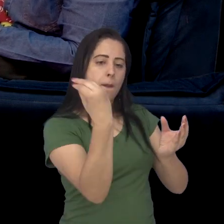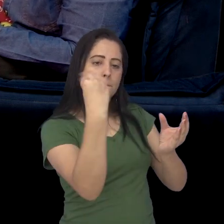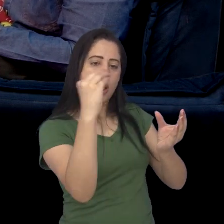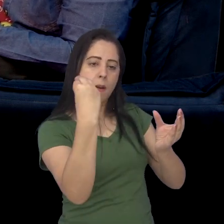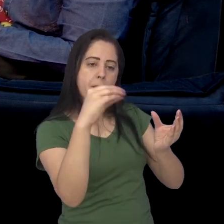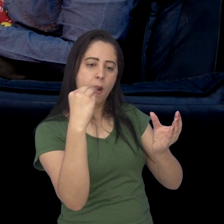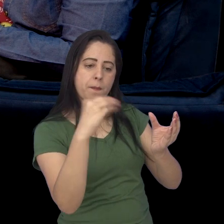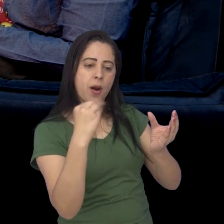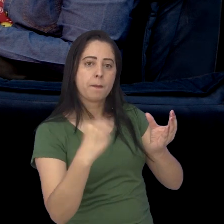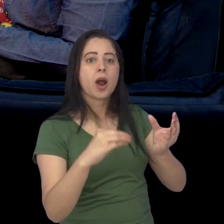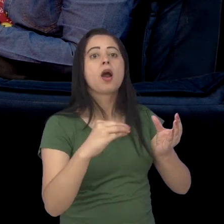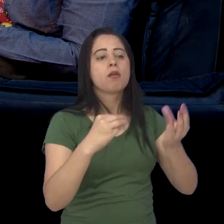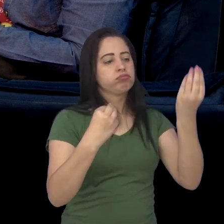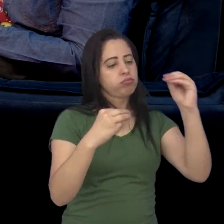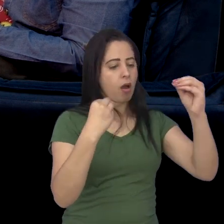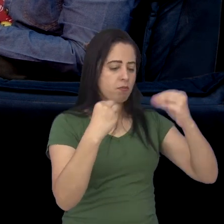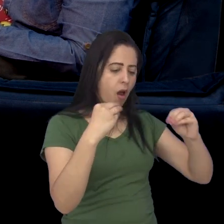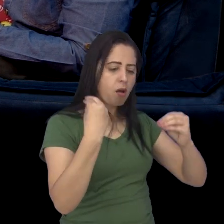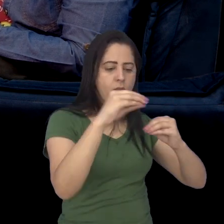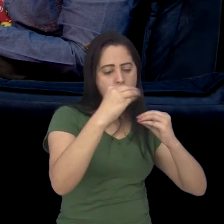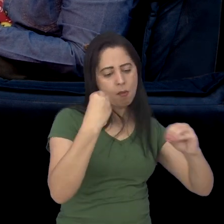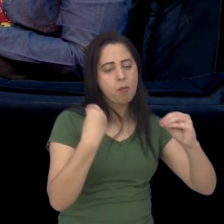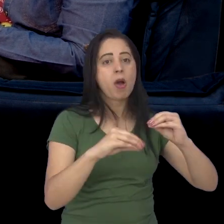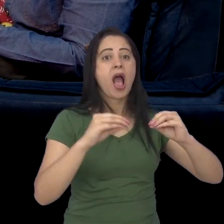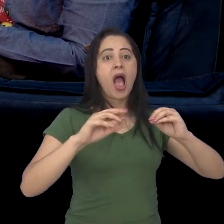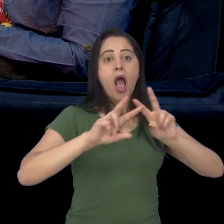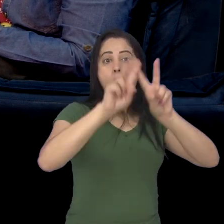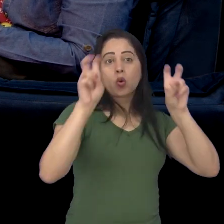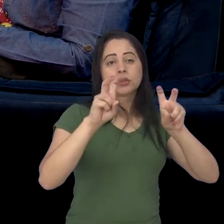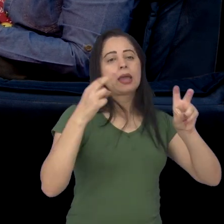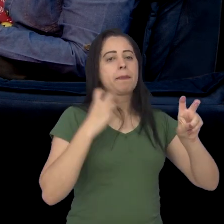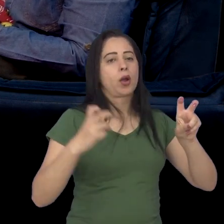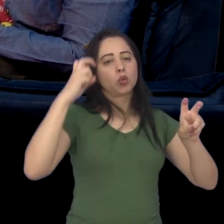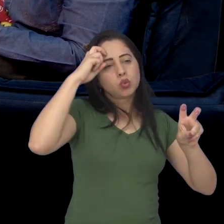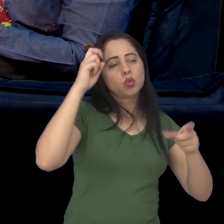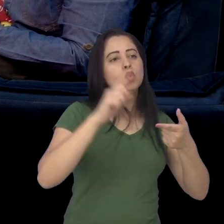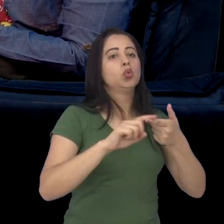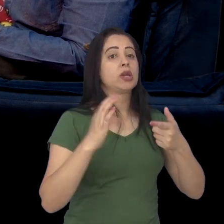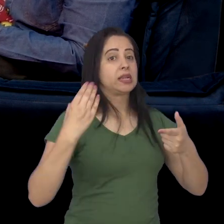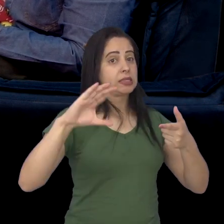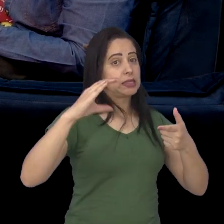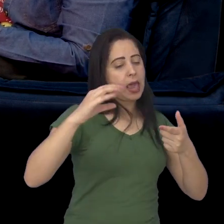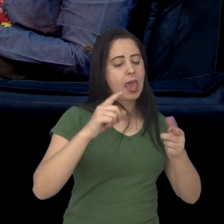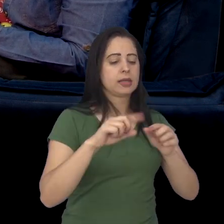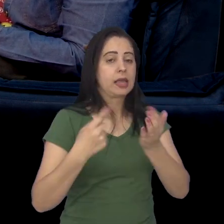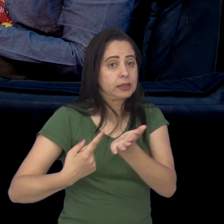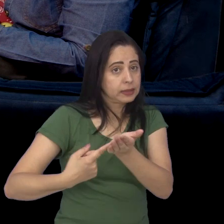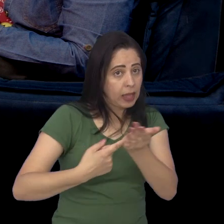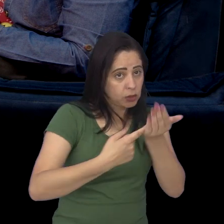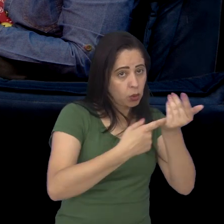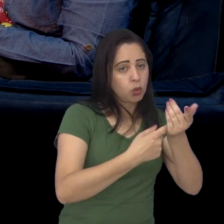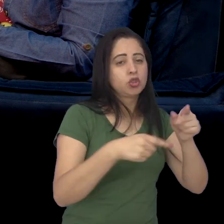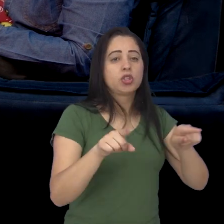que é a INPE-CTA, CEMADEM e AIB. Tinha a parte de cultura, tinha a parte da sociedade